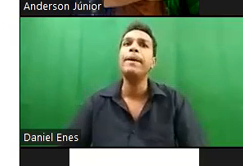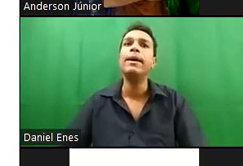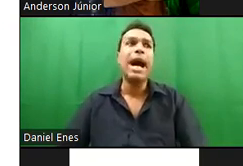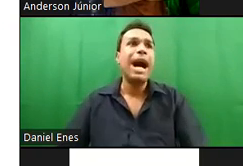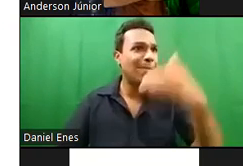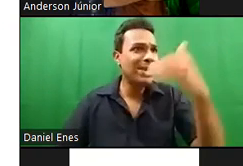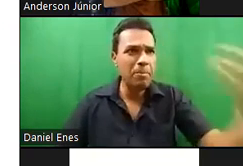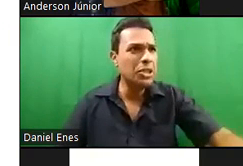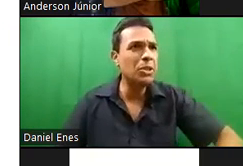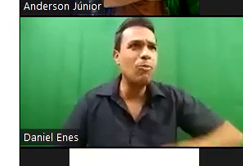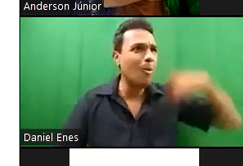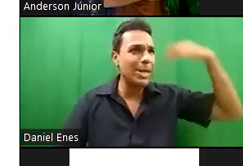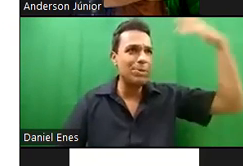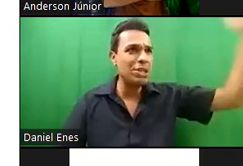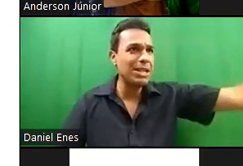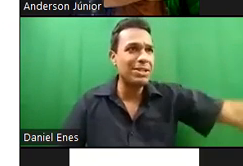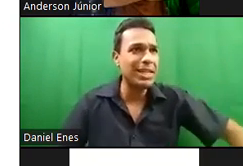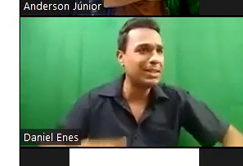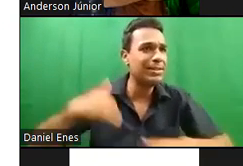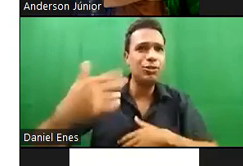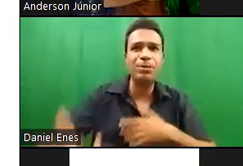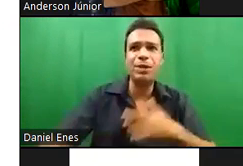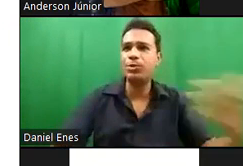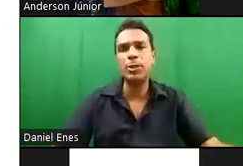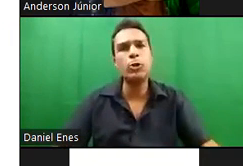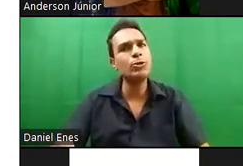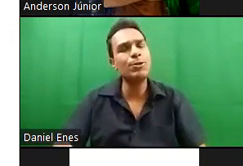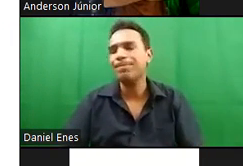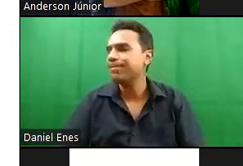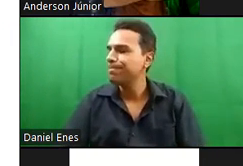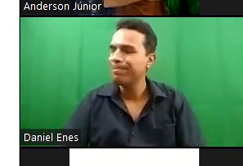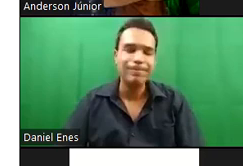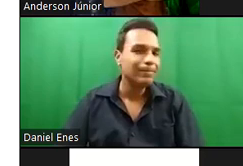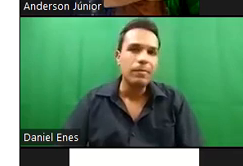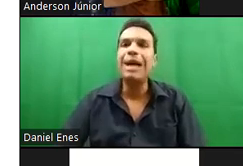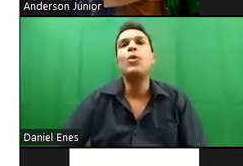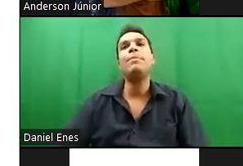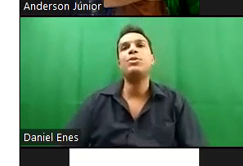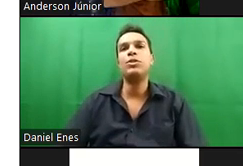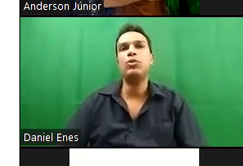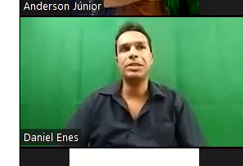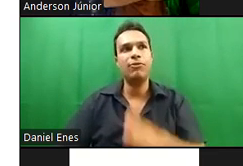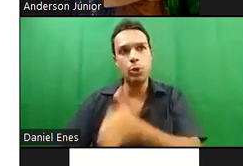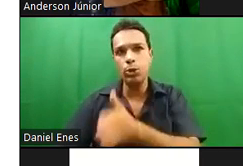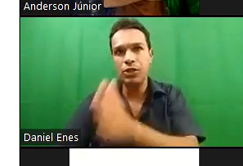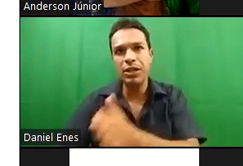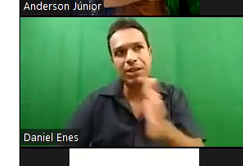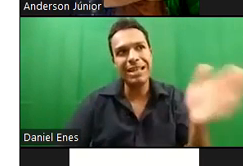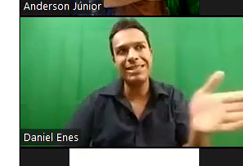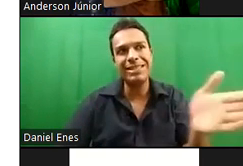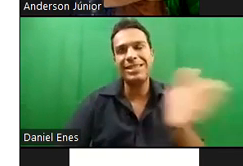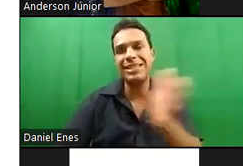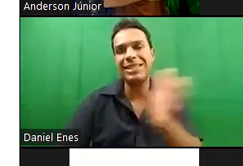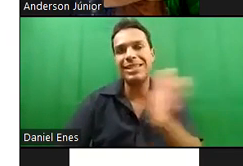Mas é muito igual, é as mesmas letras, é os mesmos sons. mas não é a mesma coisa. A fonologia vai